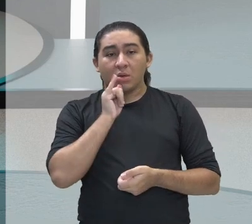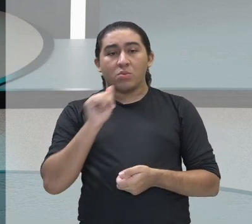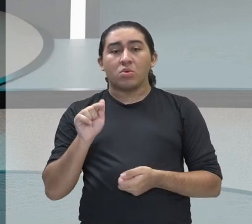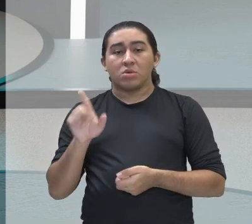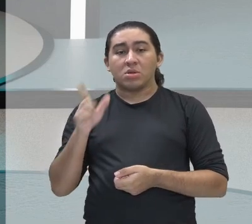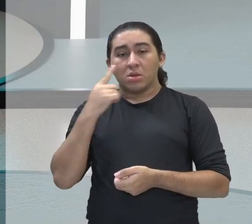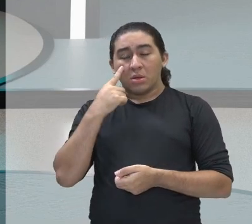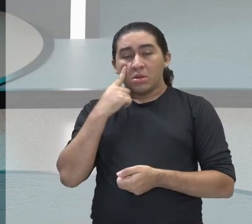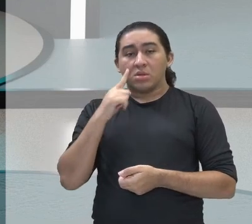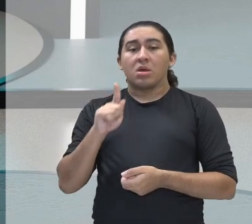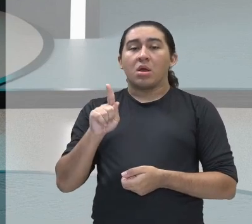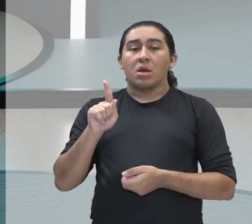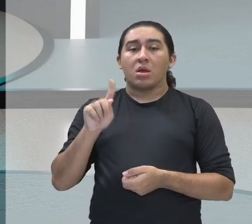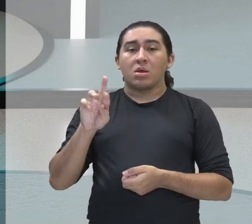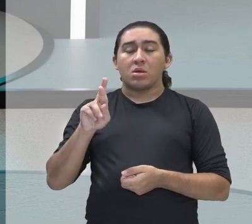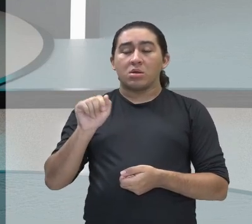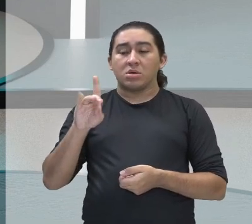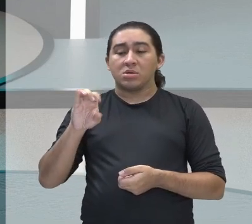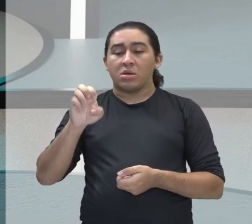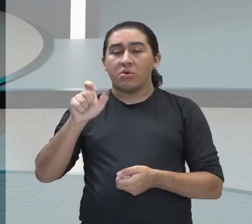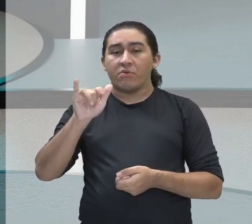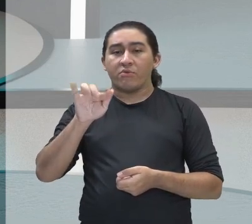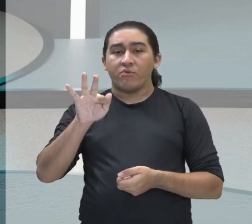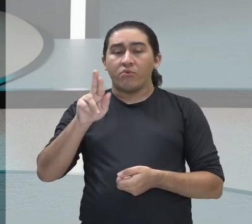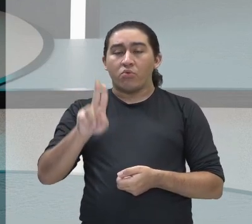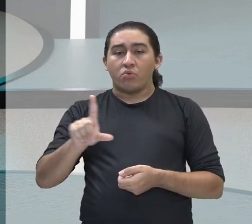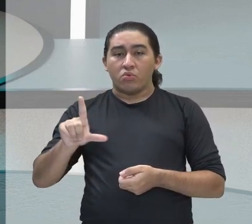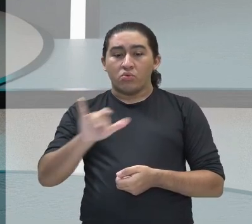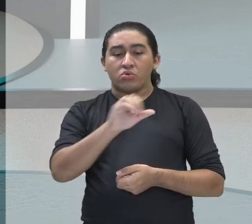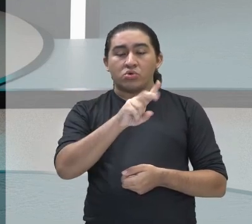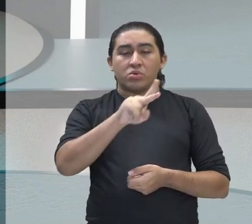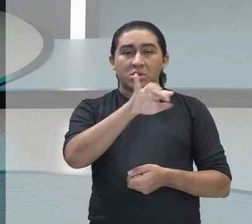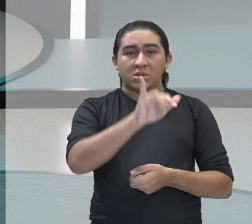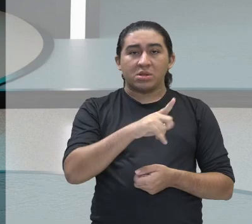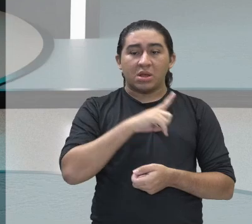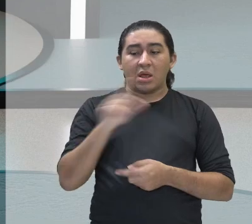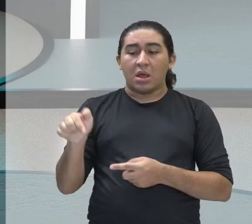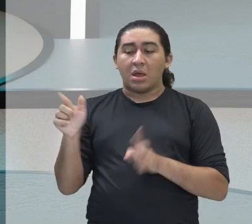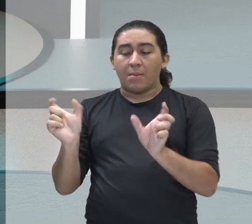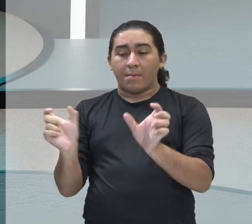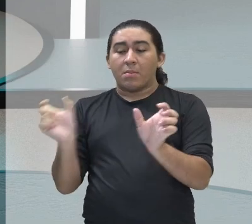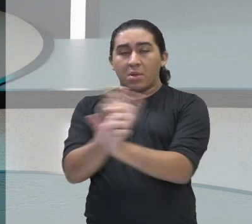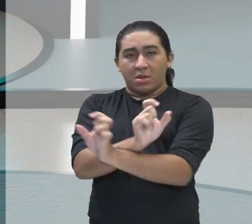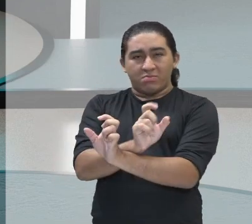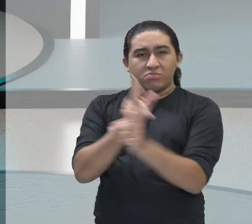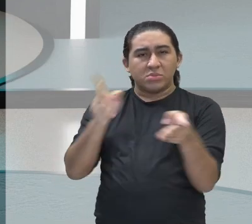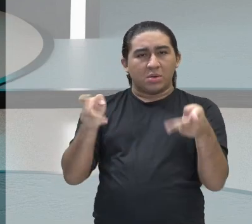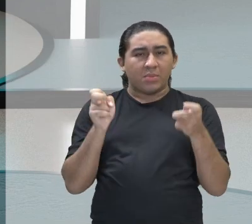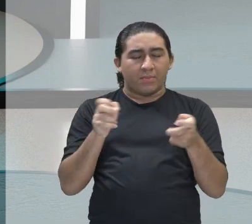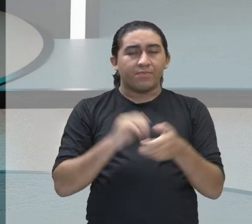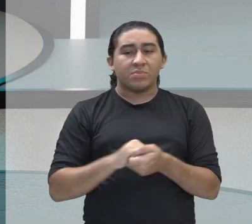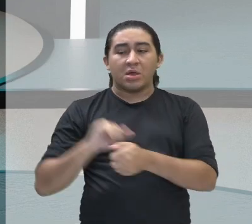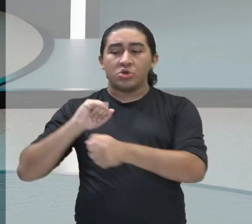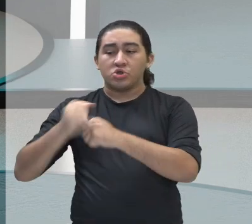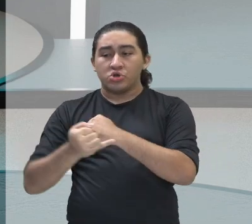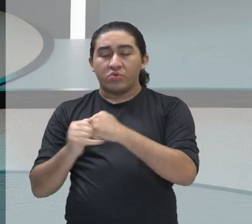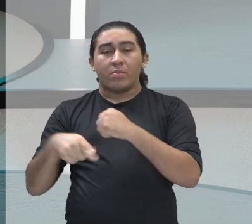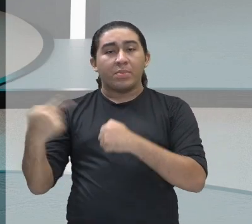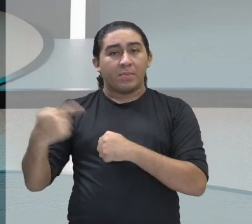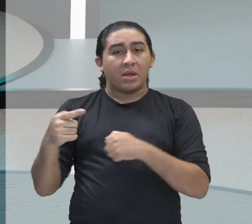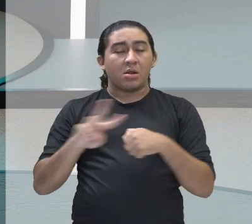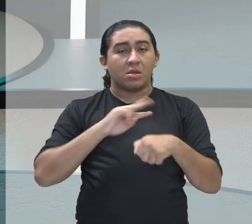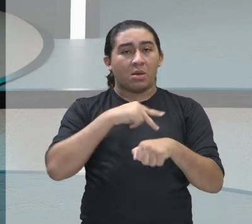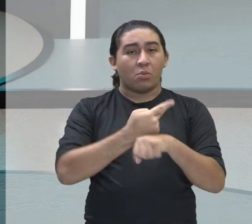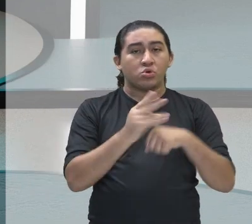Swim, que é o cisne, né? Swim, cisne. Graceful vem antes, certo? Repararam? Adjetivo, graceful, depois